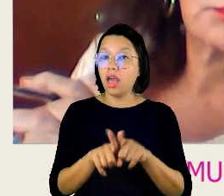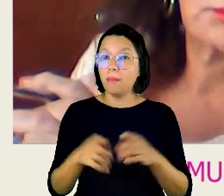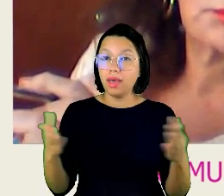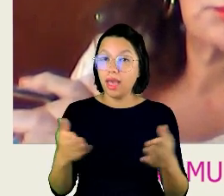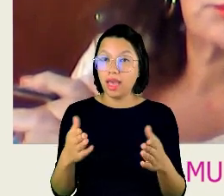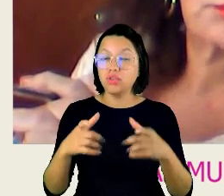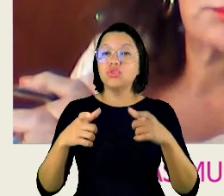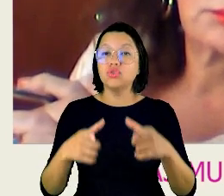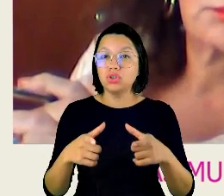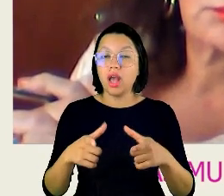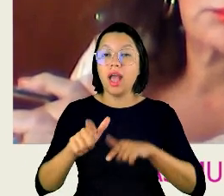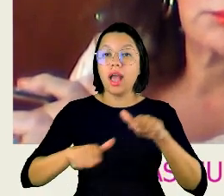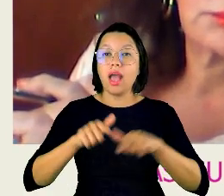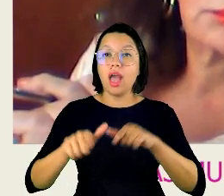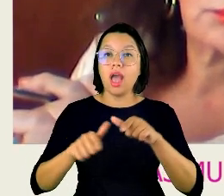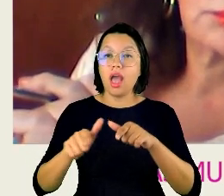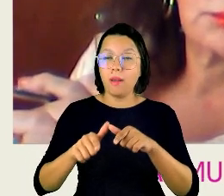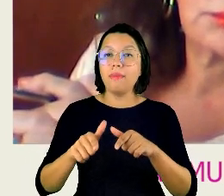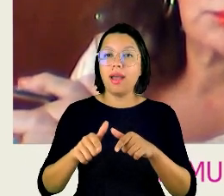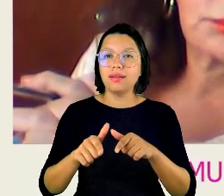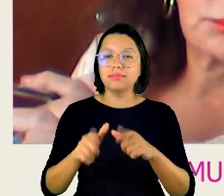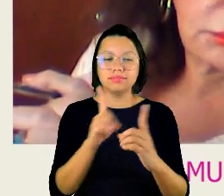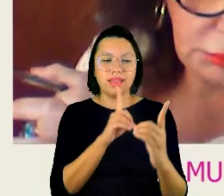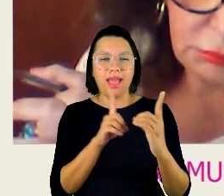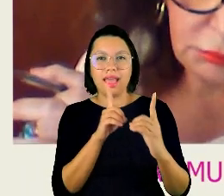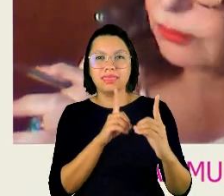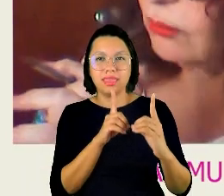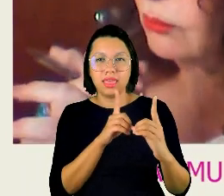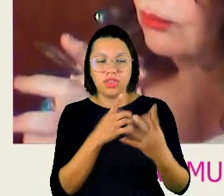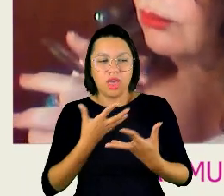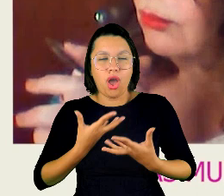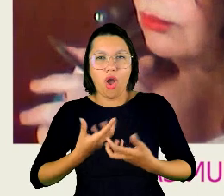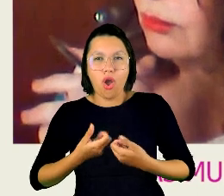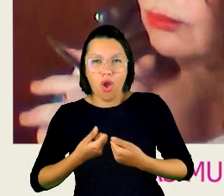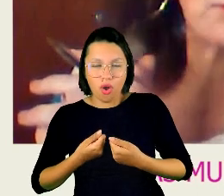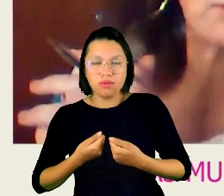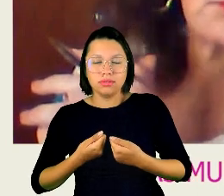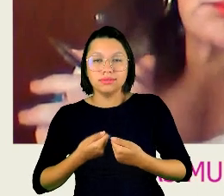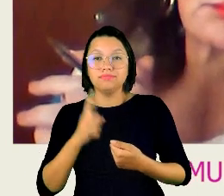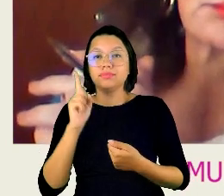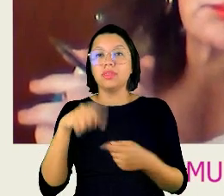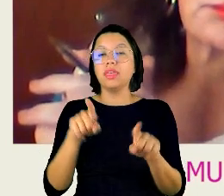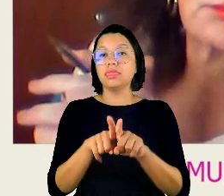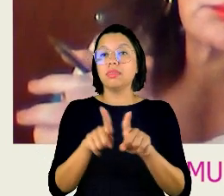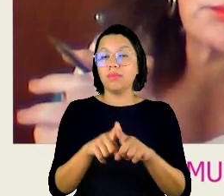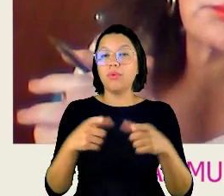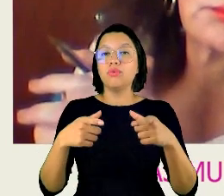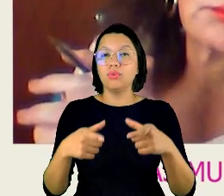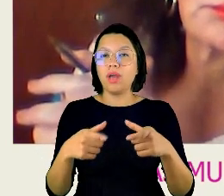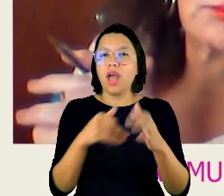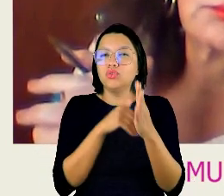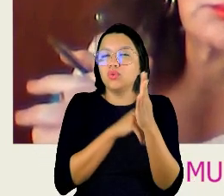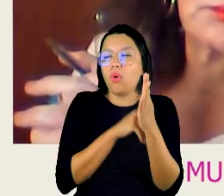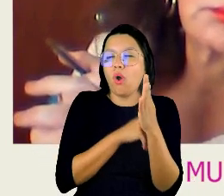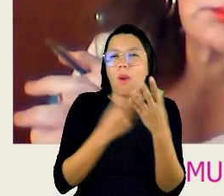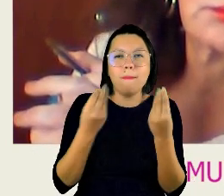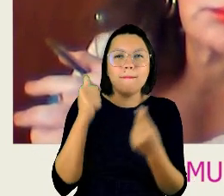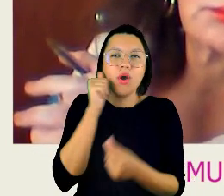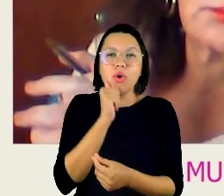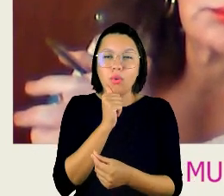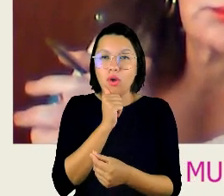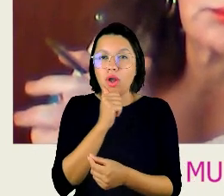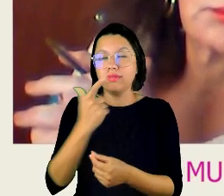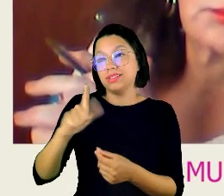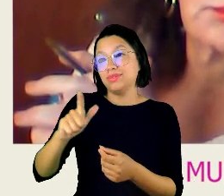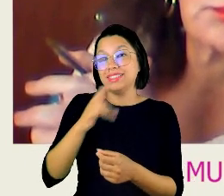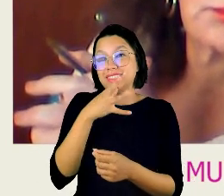quem atua na ponta, nesse lugar de quem atende, acolhe e tem sido também um lugar de refúgio para muitas mulheres. Então,